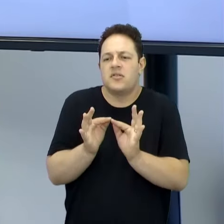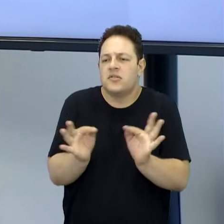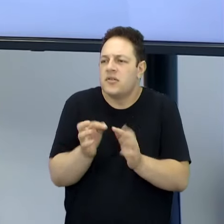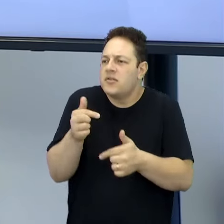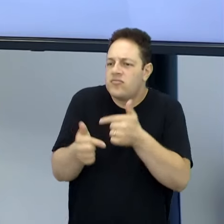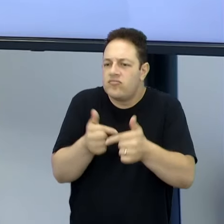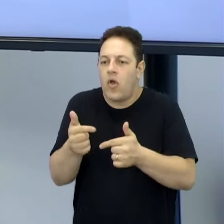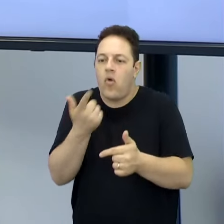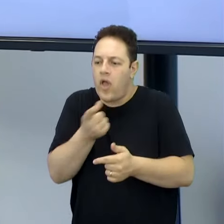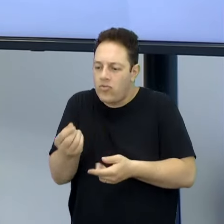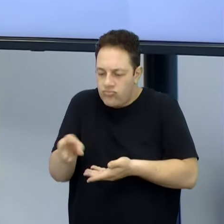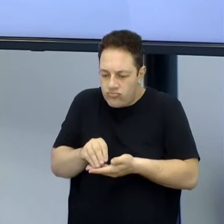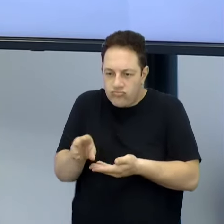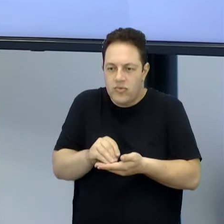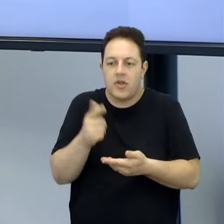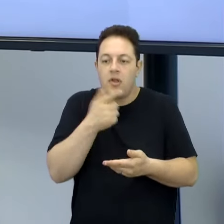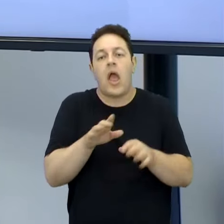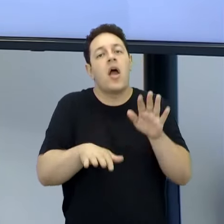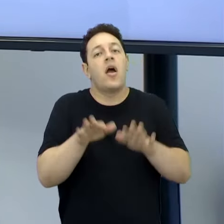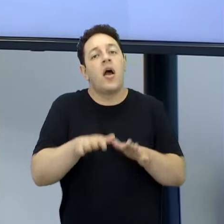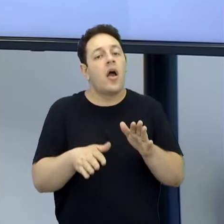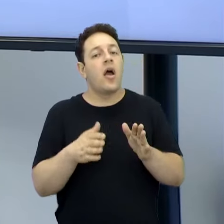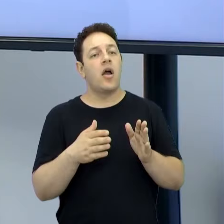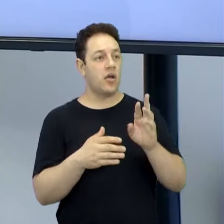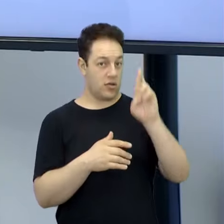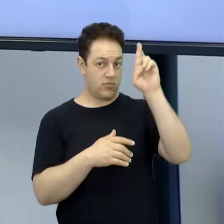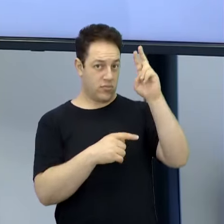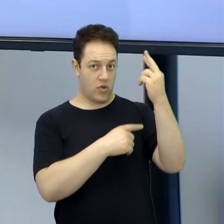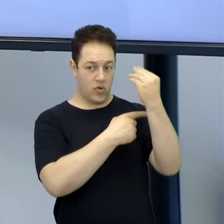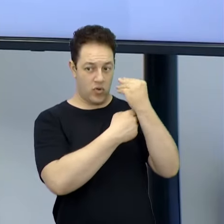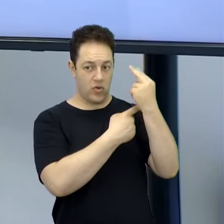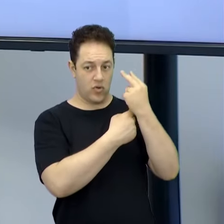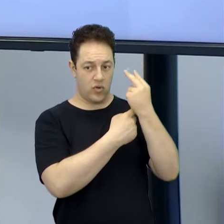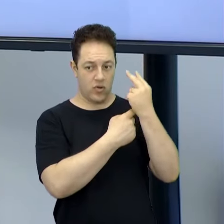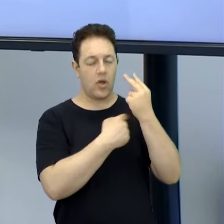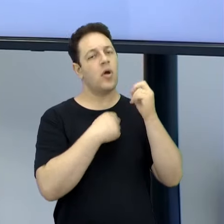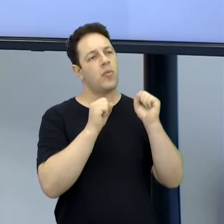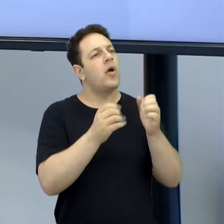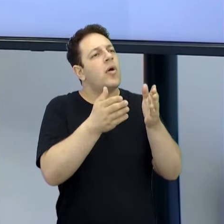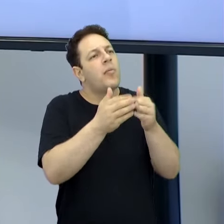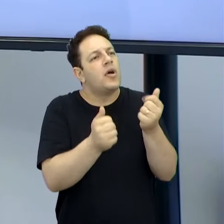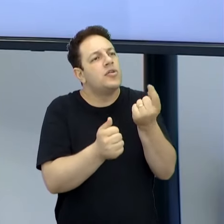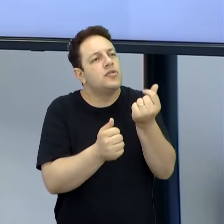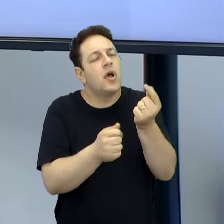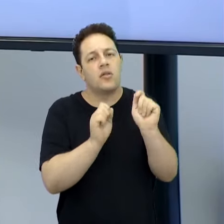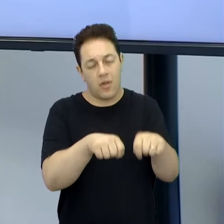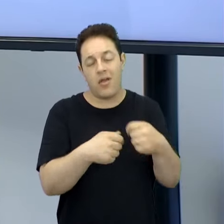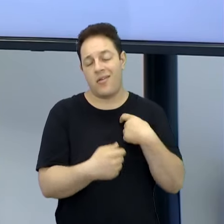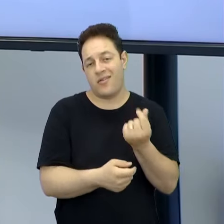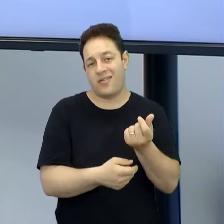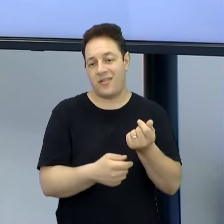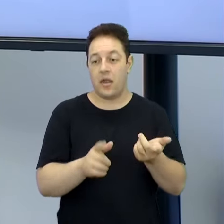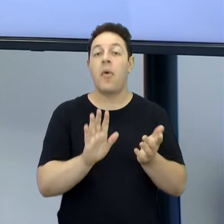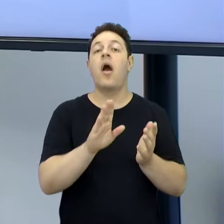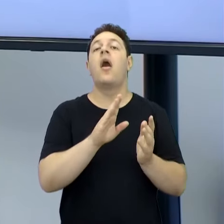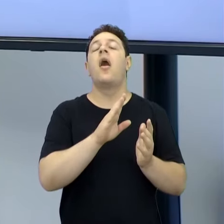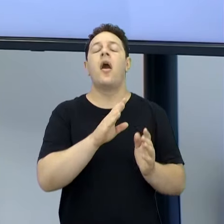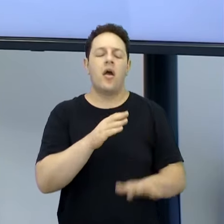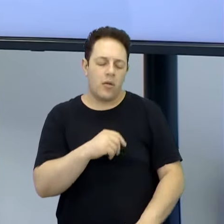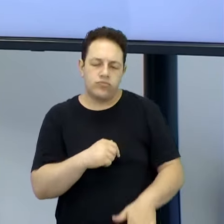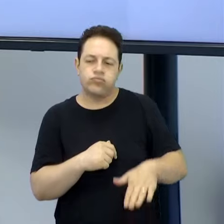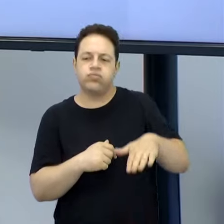freelance ou se a gente pedir até para o nosso responsável, aí a gente consegue ter o nosso dinheirinho. Mas quem pagou nossas contas